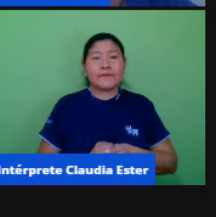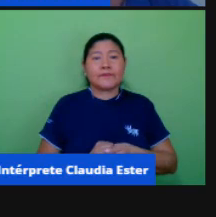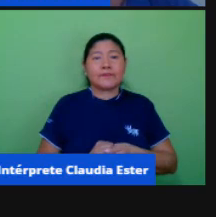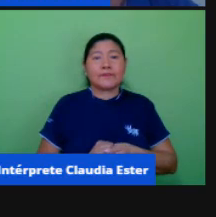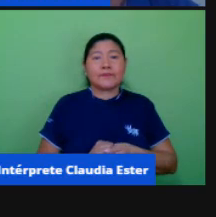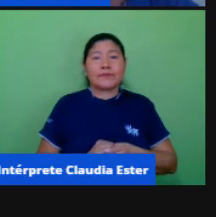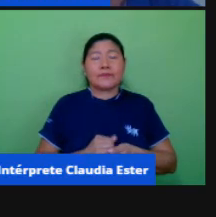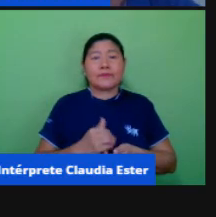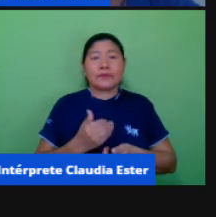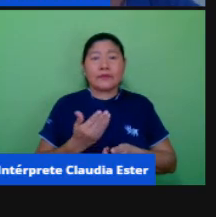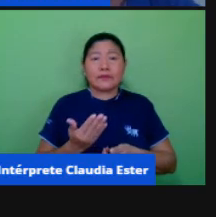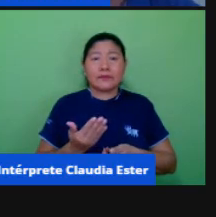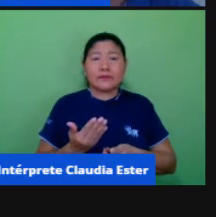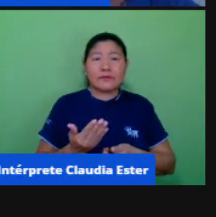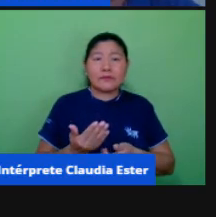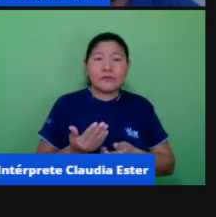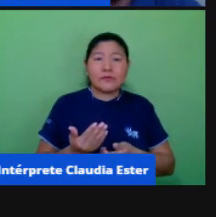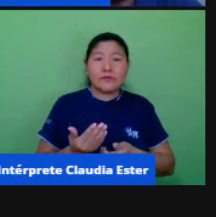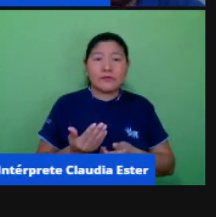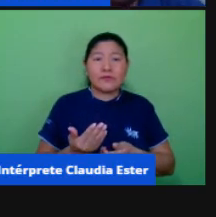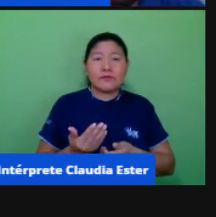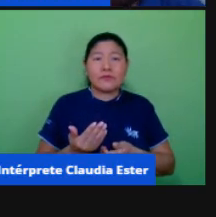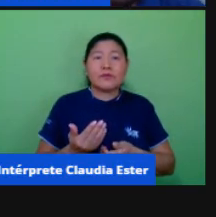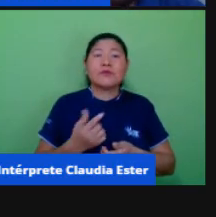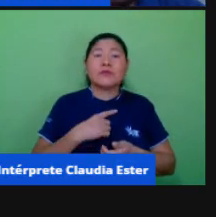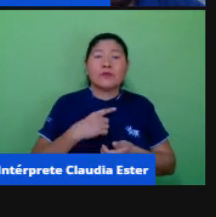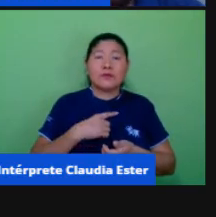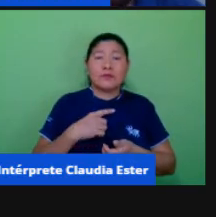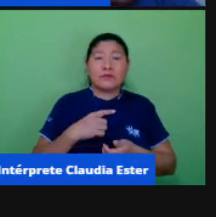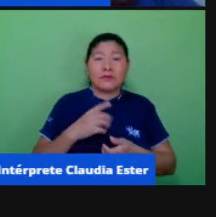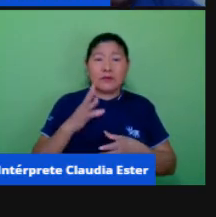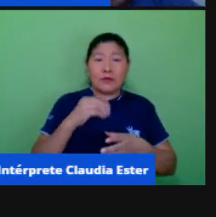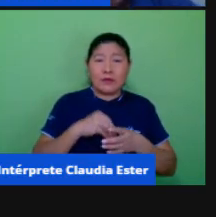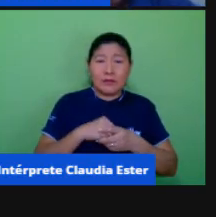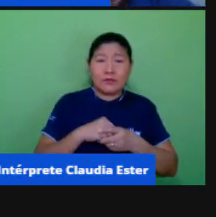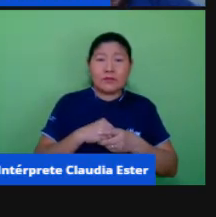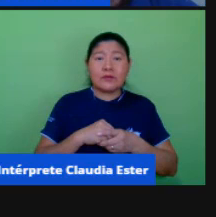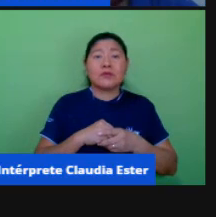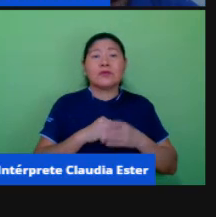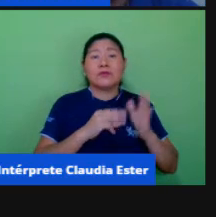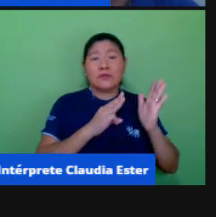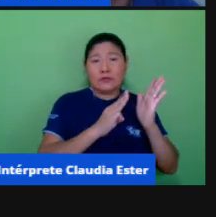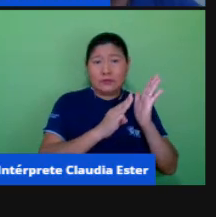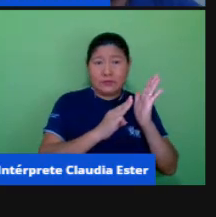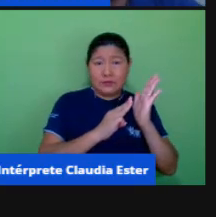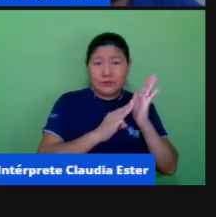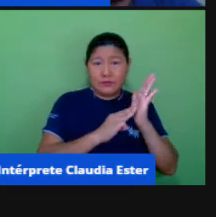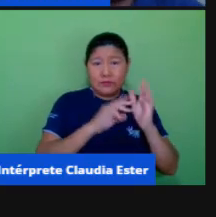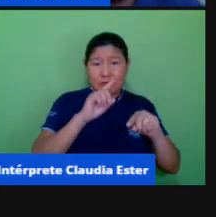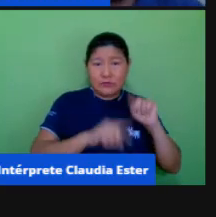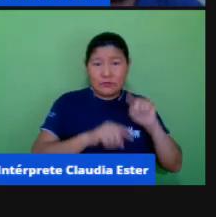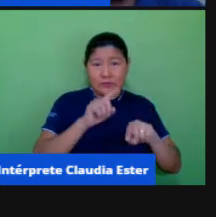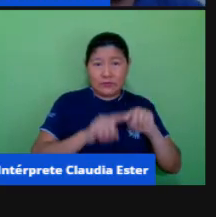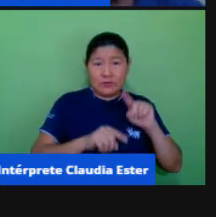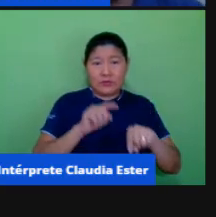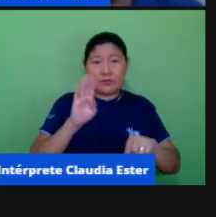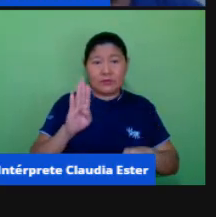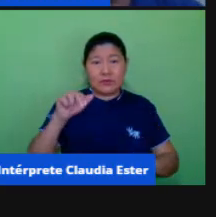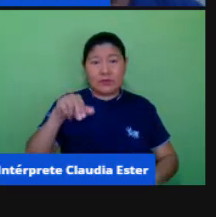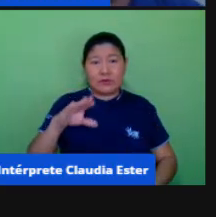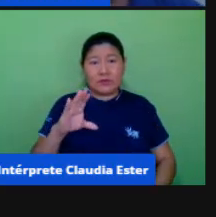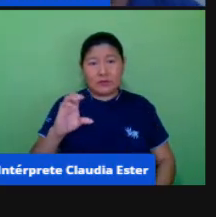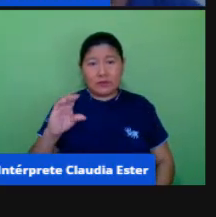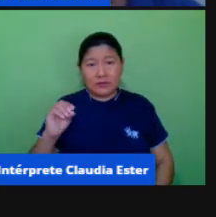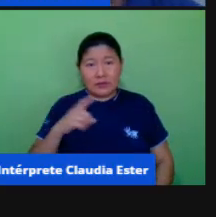Aqui dentro do RCC, né, nós temos alguns exemplos, isso está de forma expressa lá no